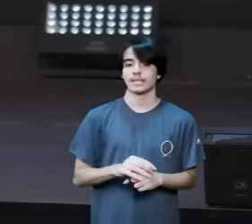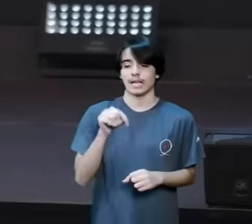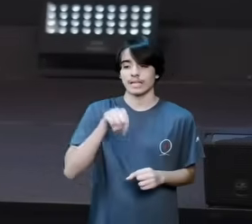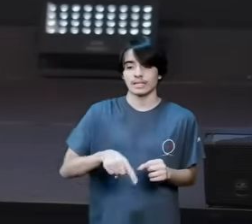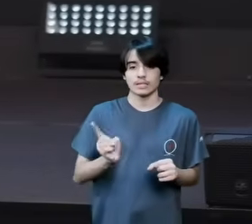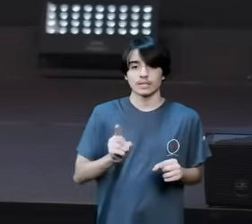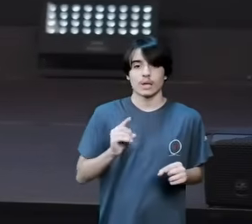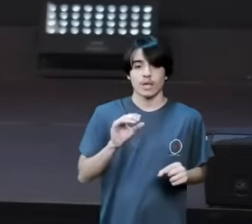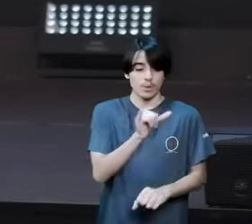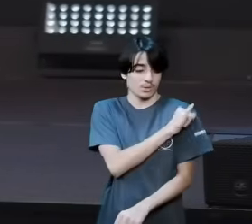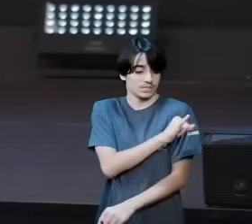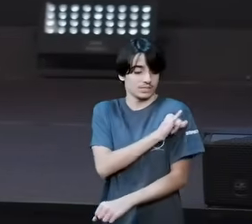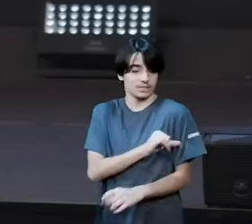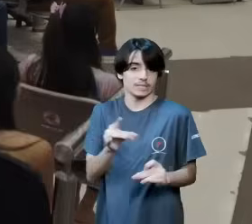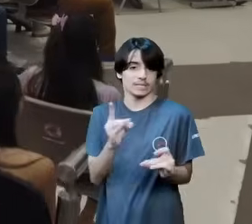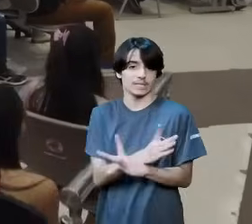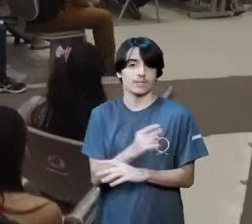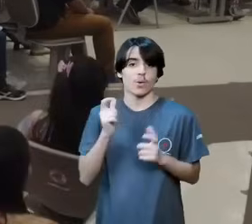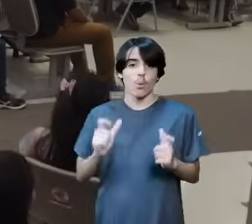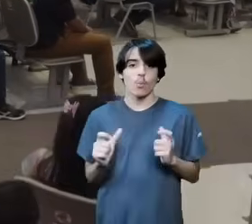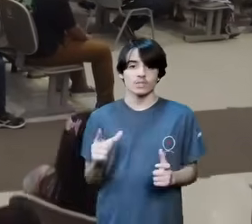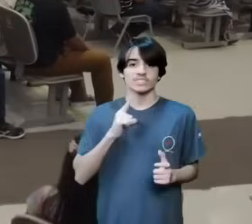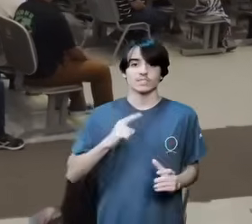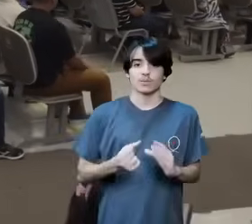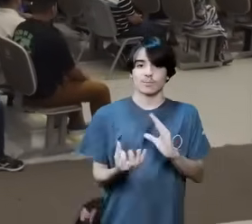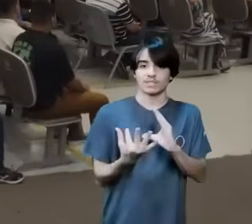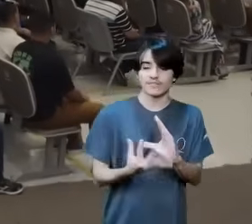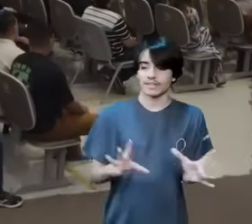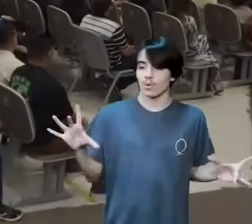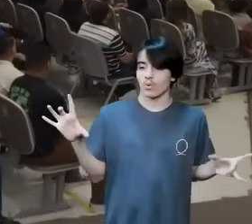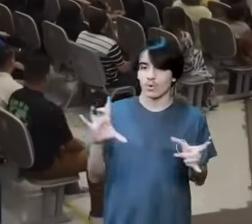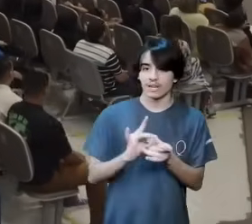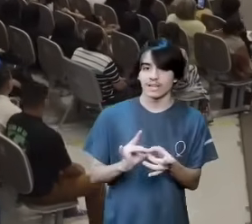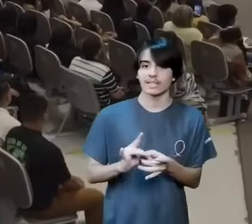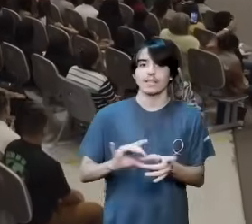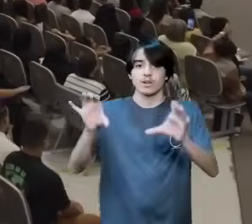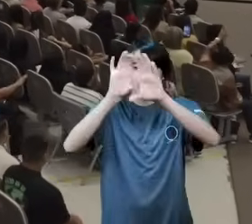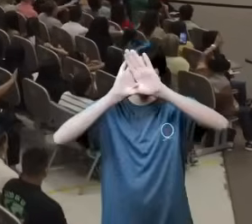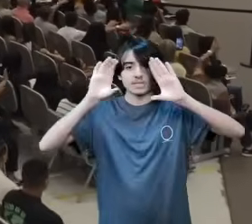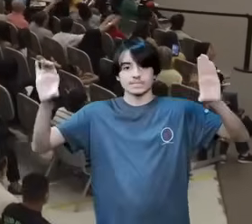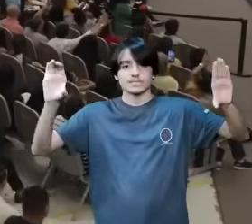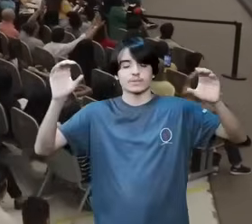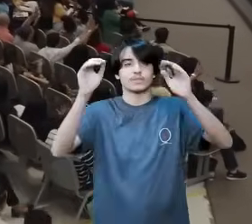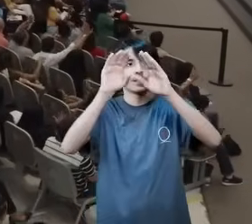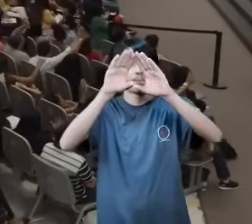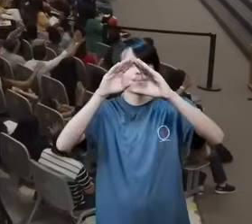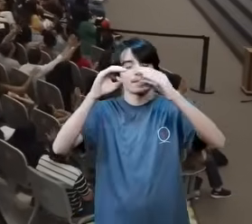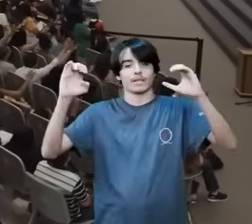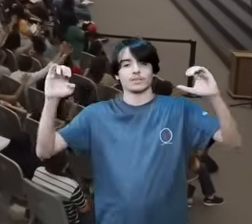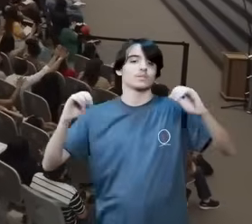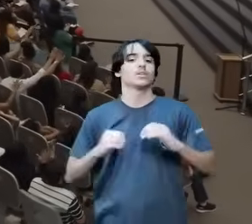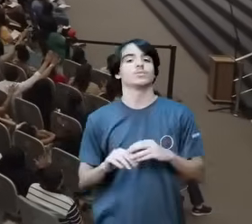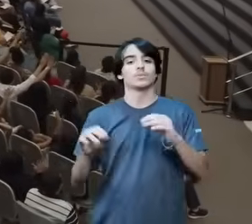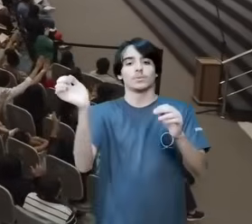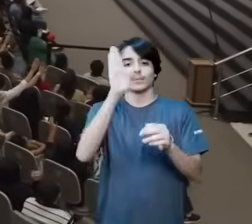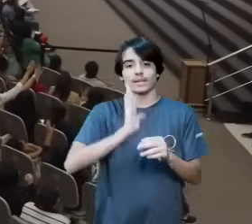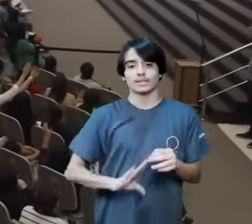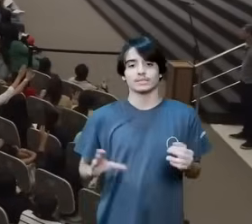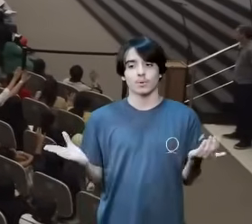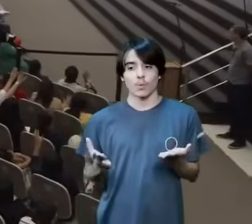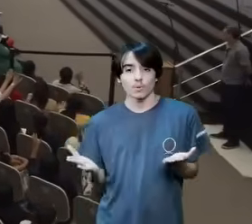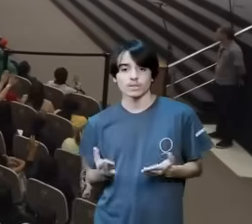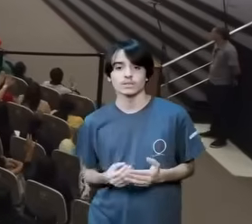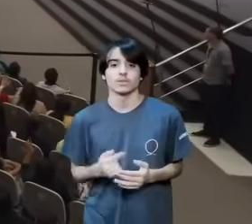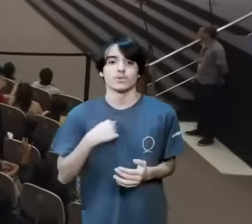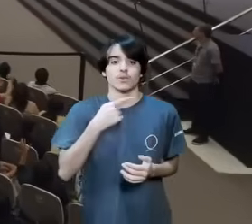sobre todo o Rio de Janeiro, e aonde houver uma DVEC conectada, os céus estão abertos sobre o Brasil nesse dia.